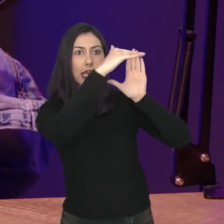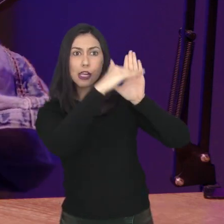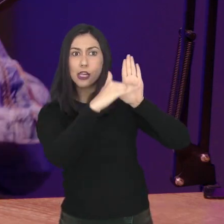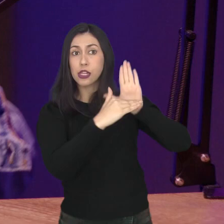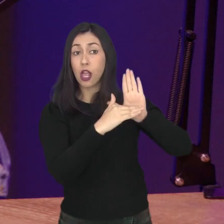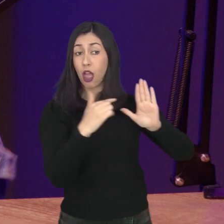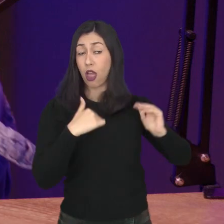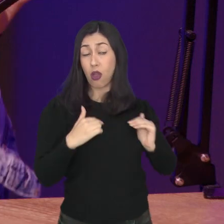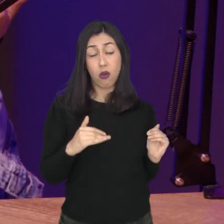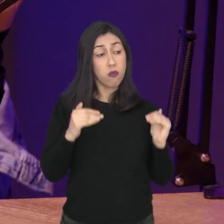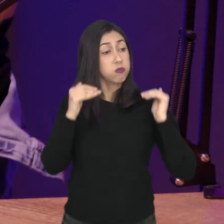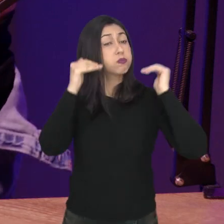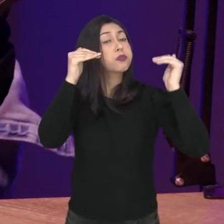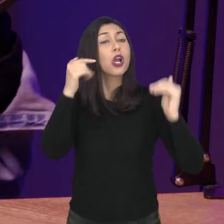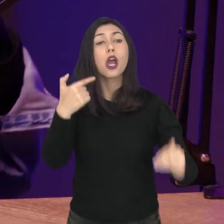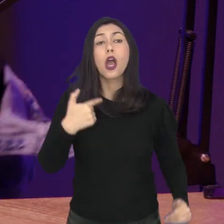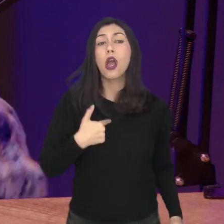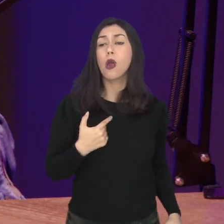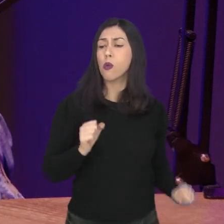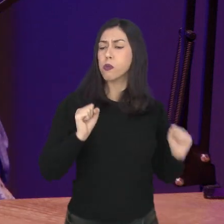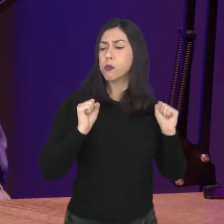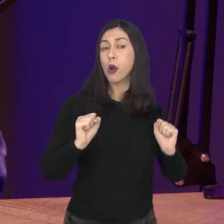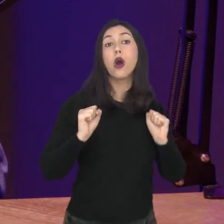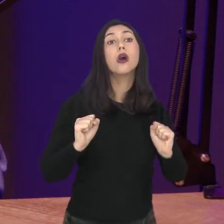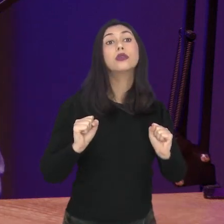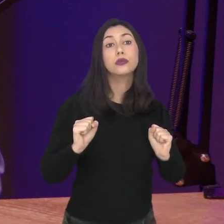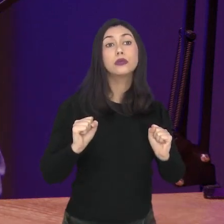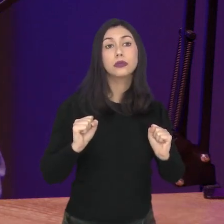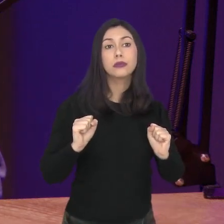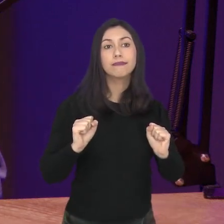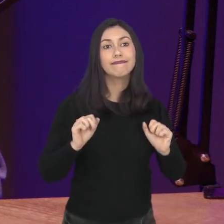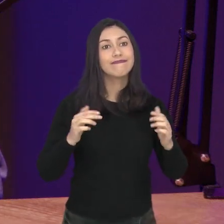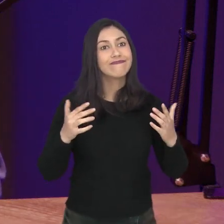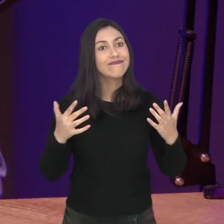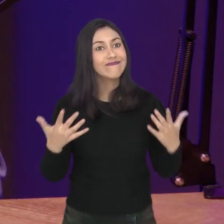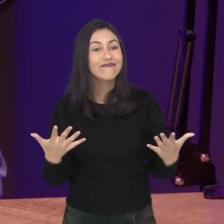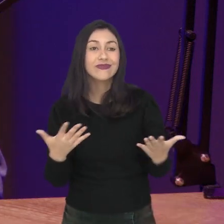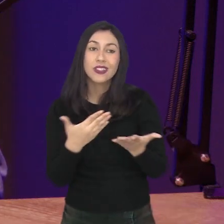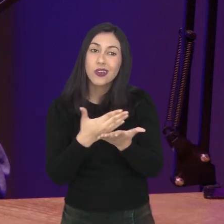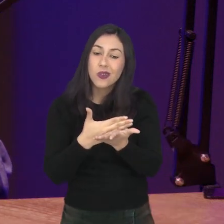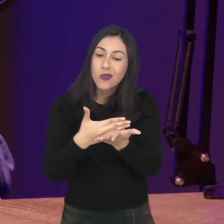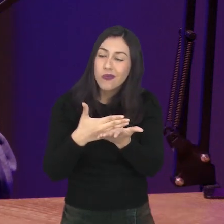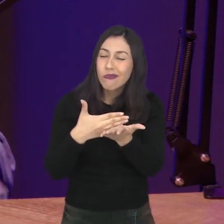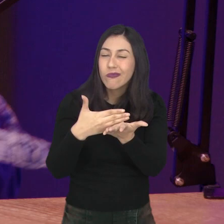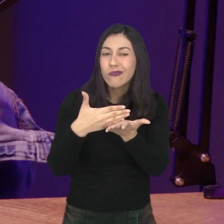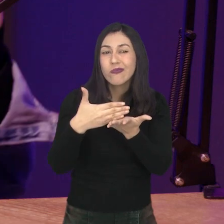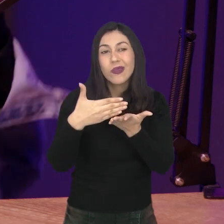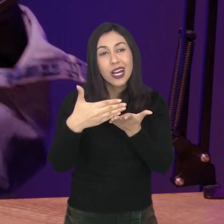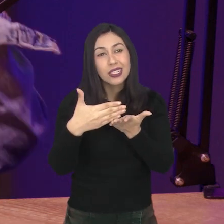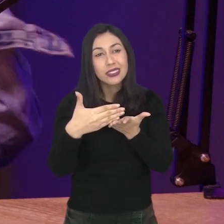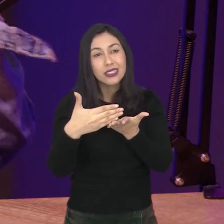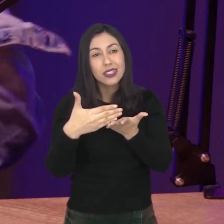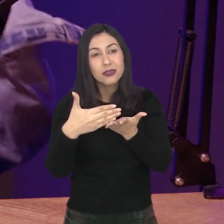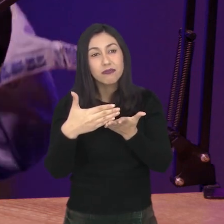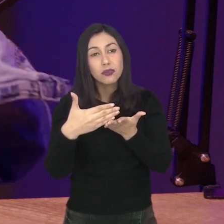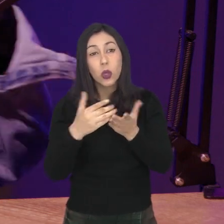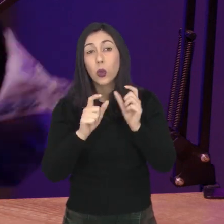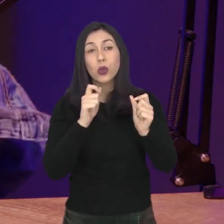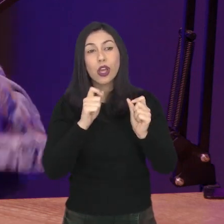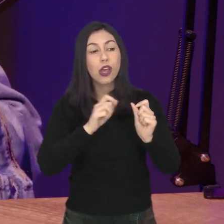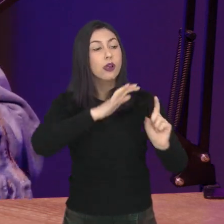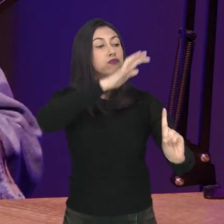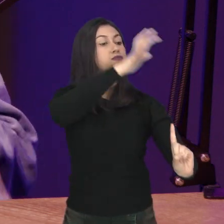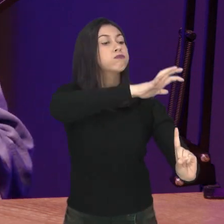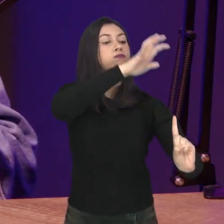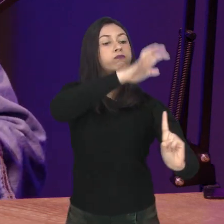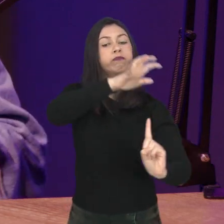hierarquias. Então, assim, eu sou mais, ou eu tenho mais. E isso vai fazendo com que, né, essa pessoa vá colocando